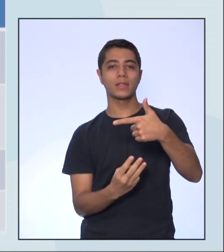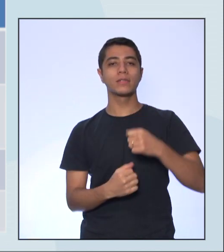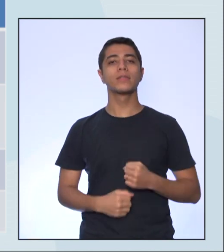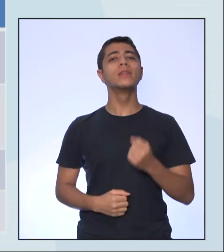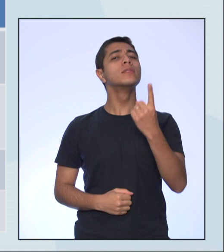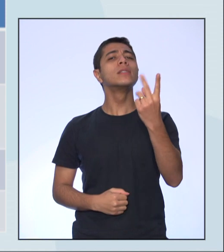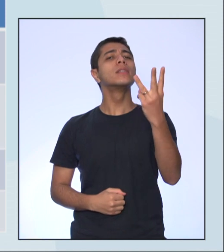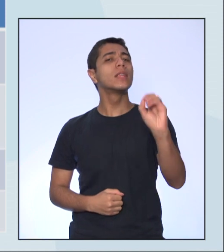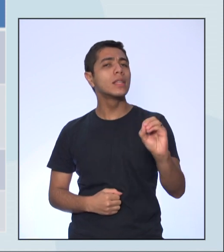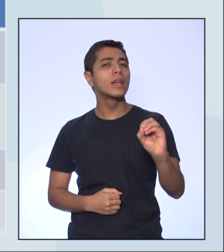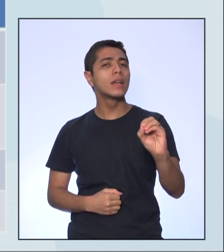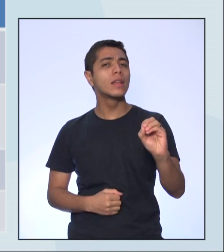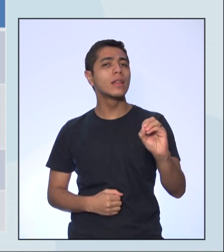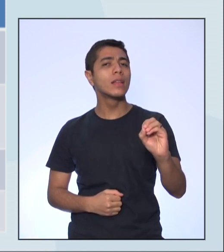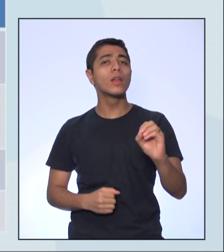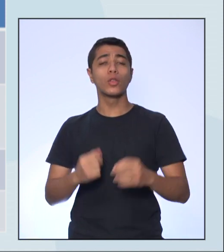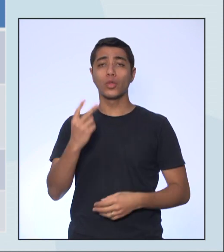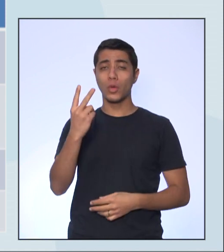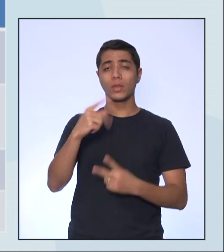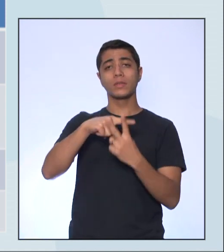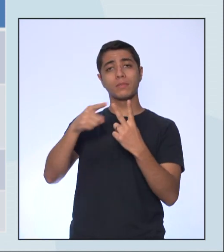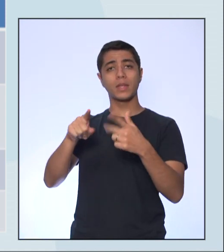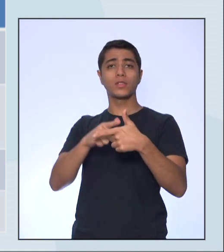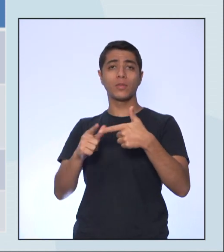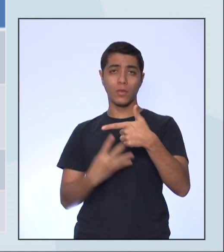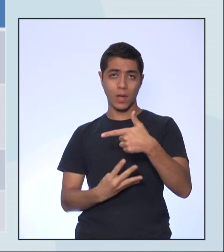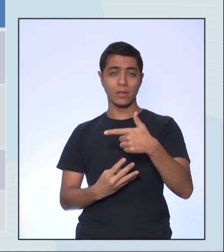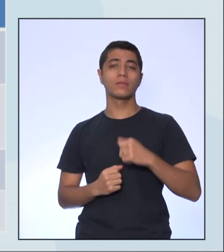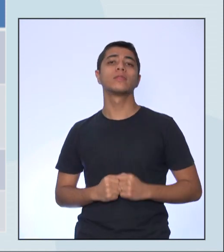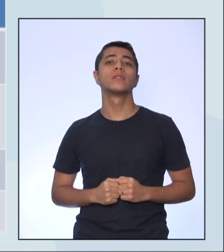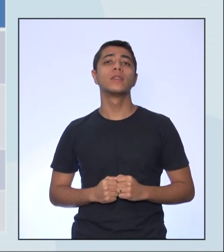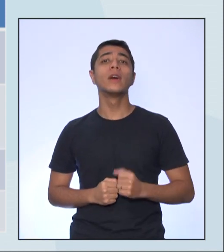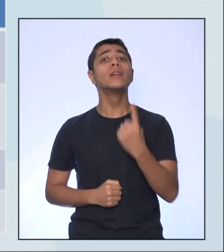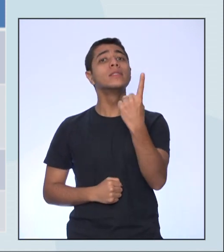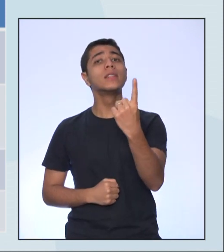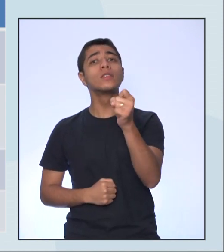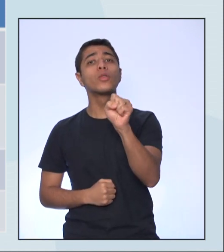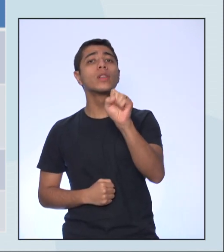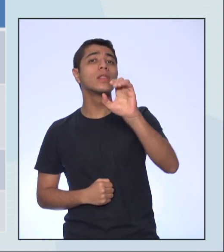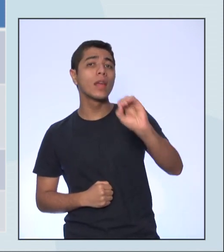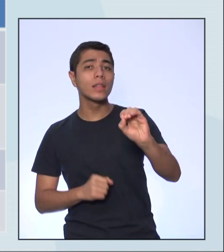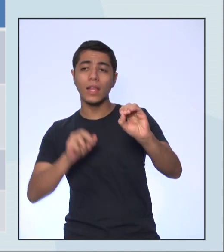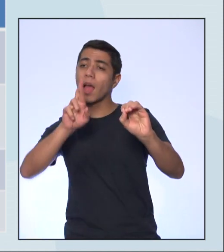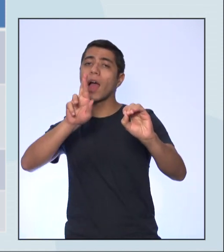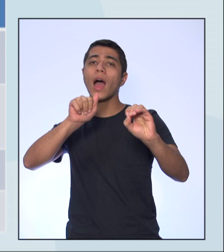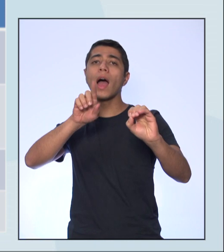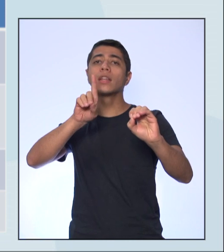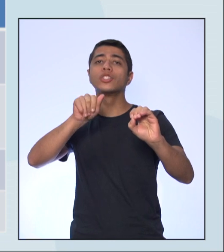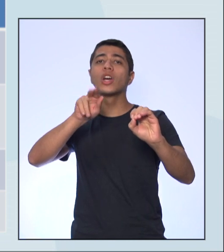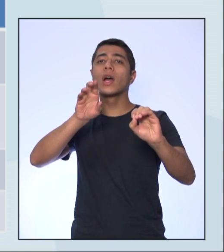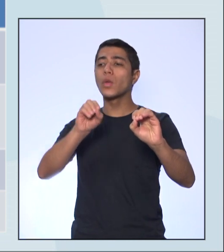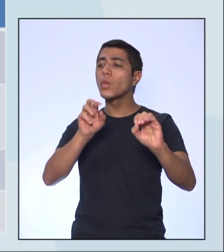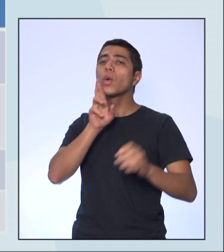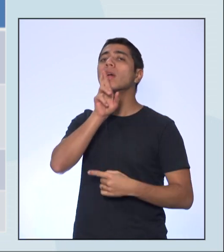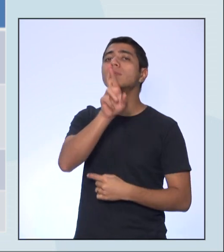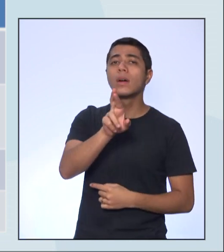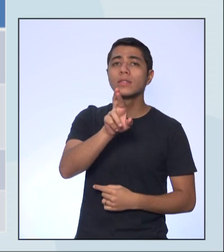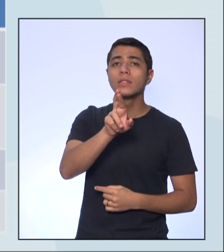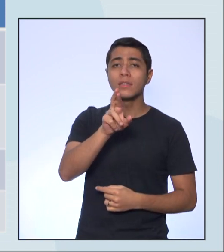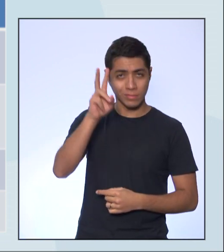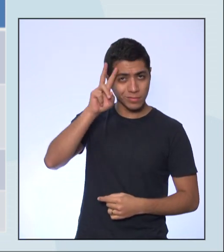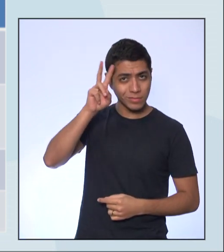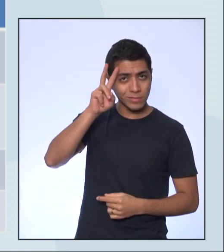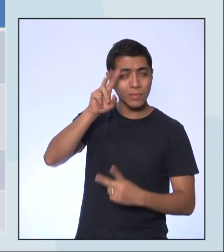radiano 850 5 pi sobre 6 e de 180 como a gente já tinha feito é o valor dp reparem no